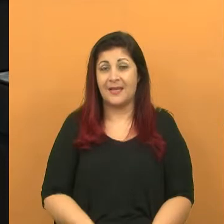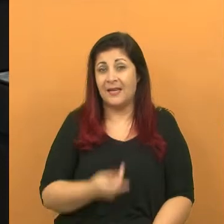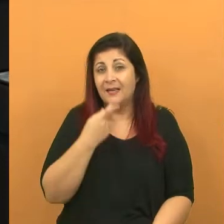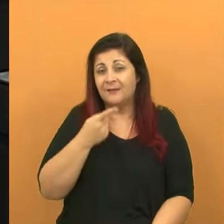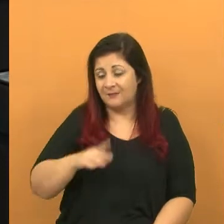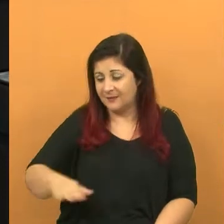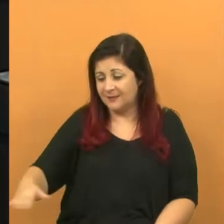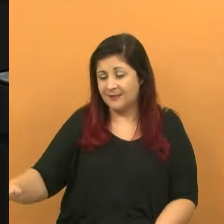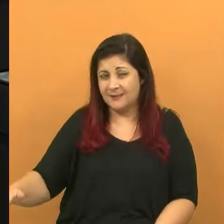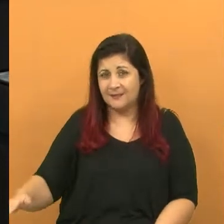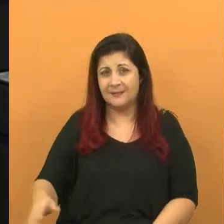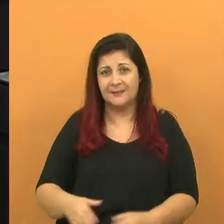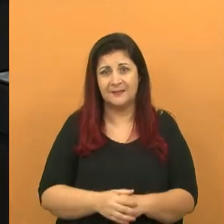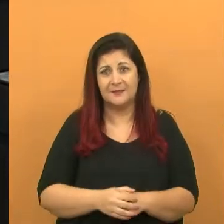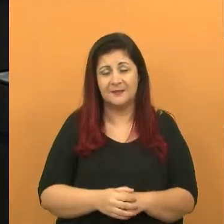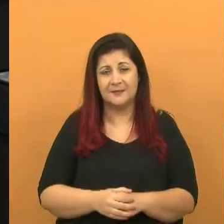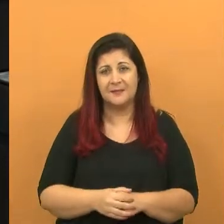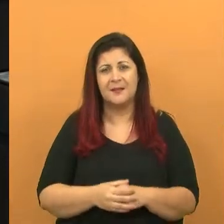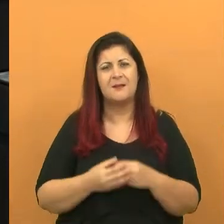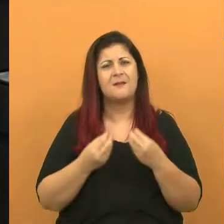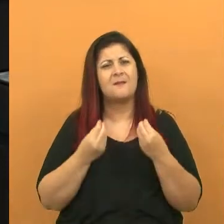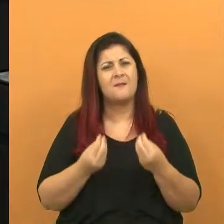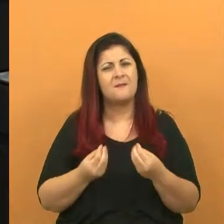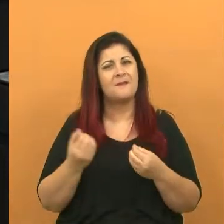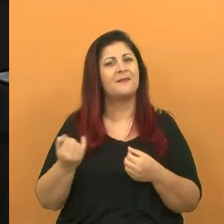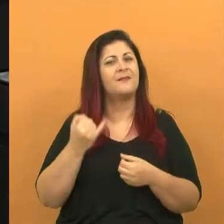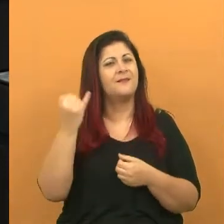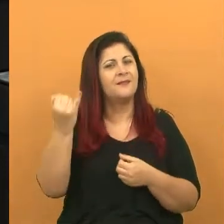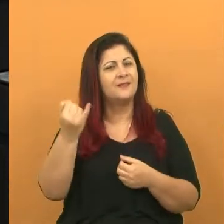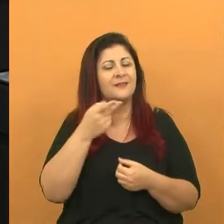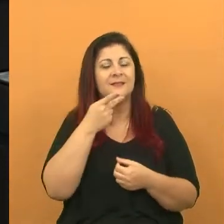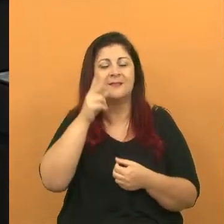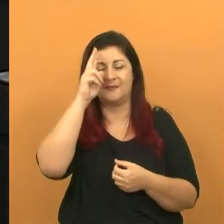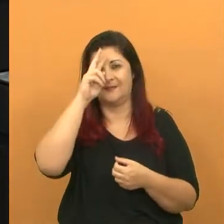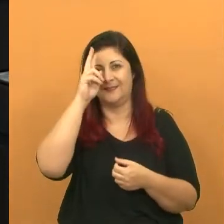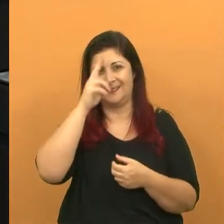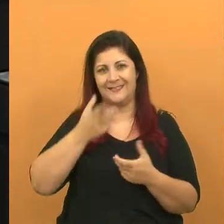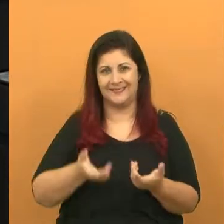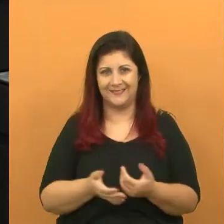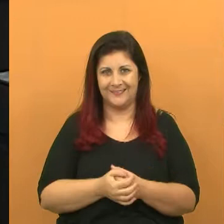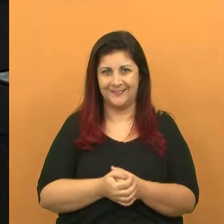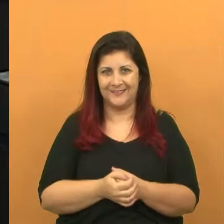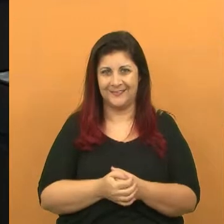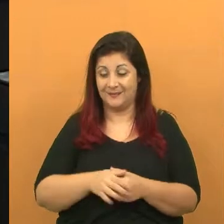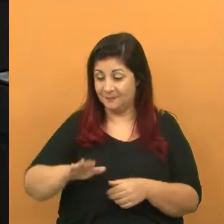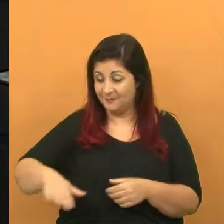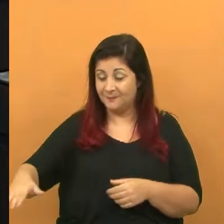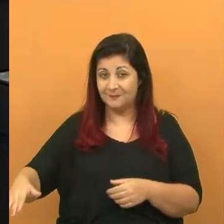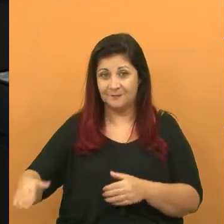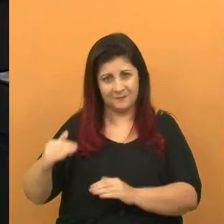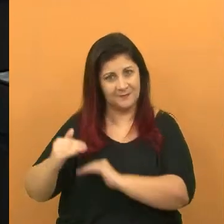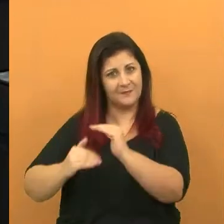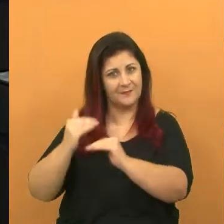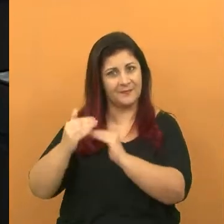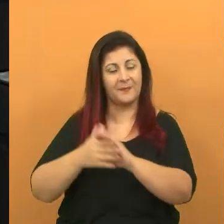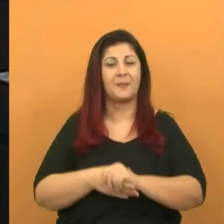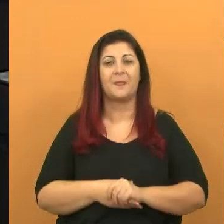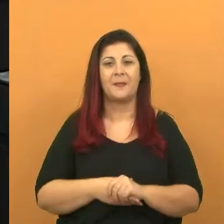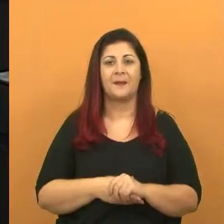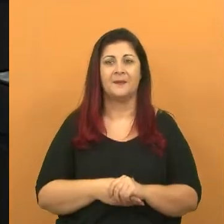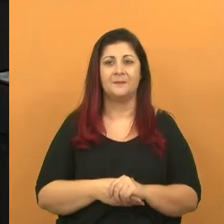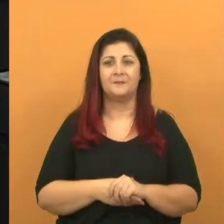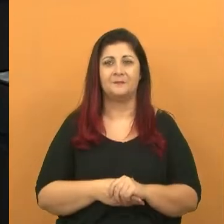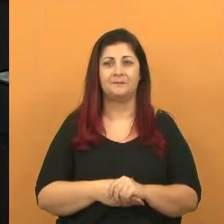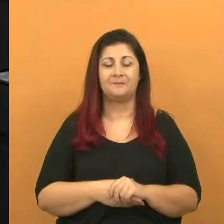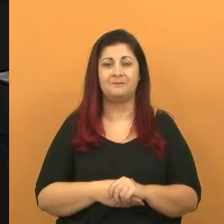no caso, vereadora, quanto faz diferença uma história, né, para uma criança. E muitas das vezes isso